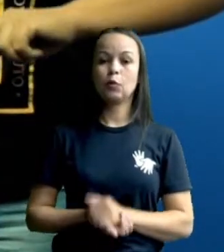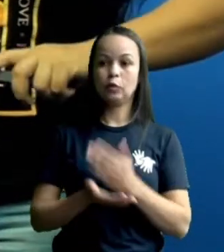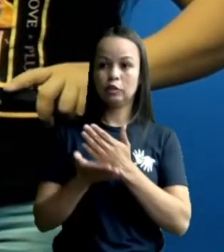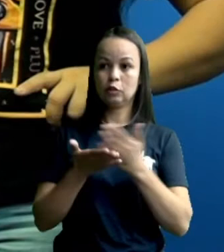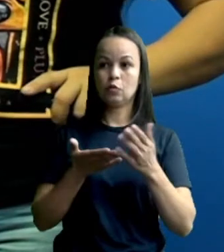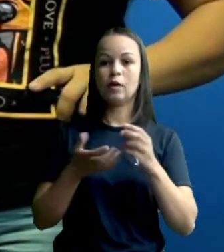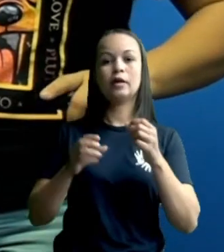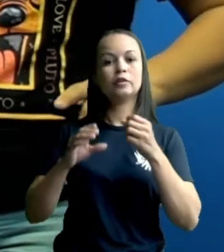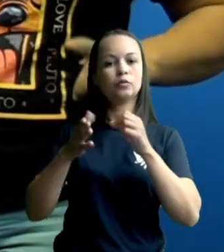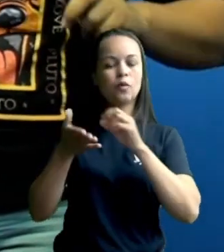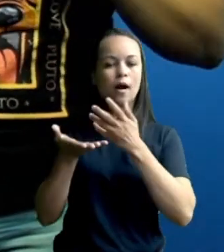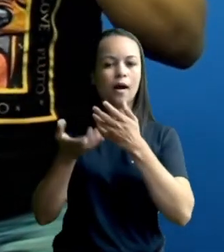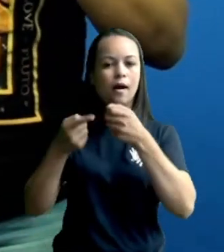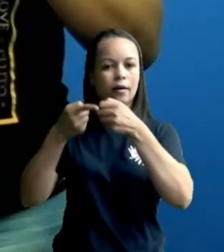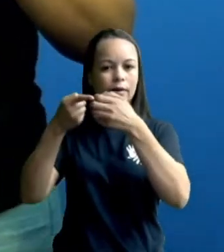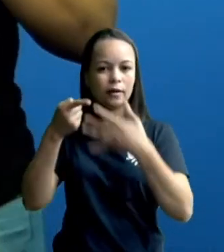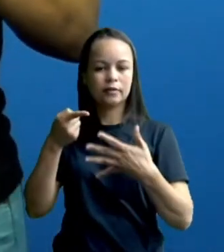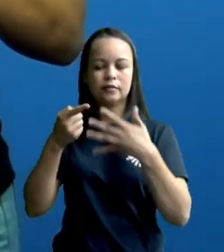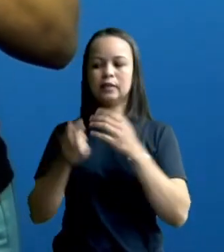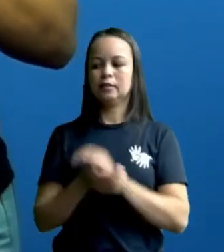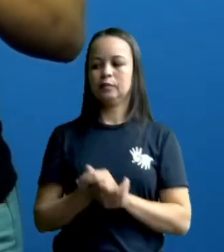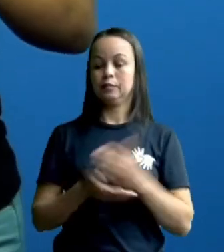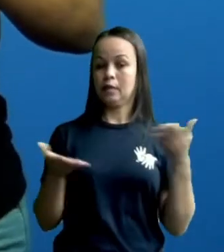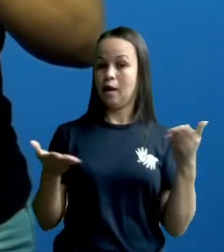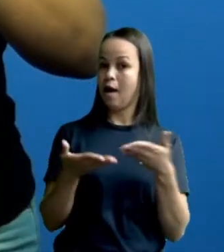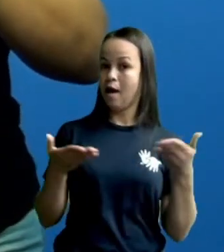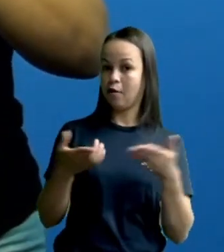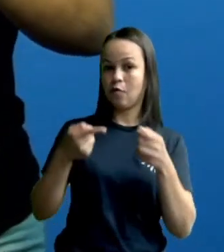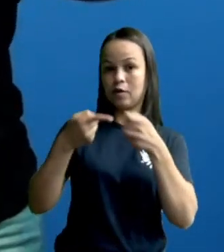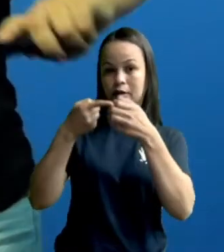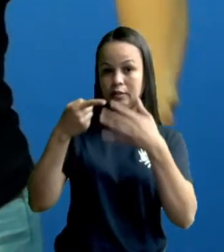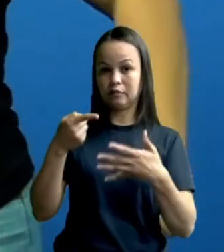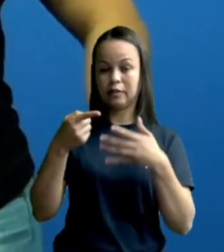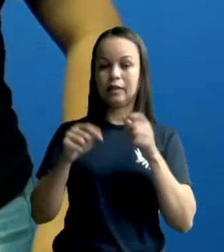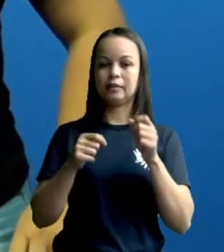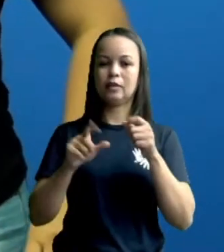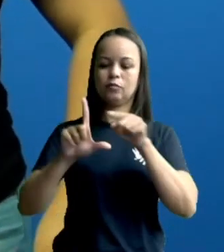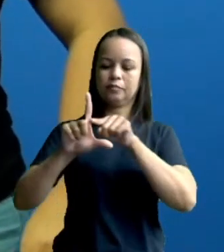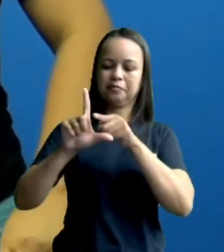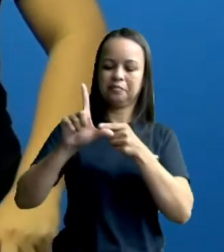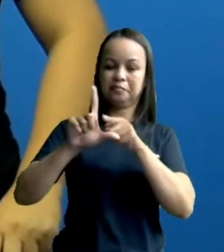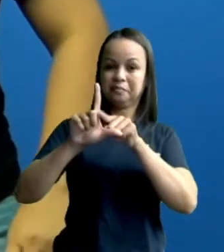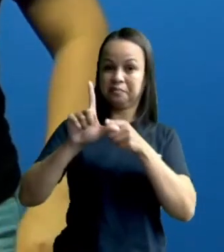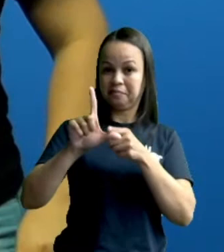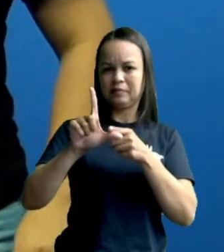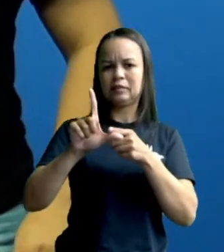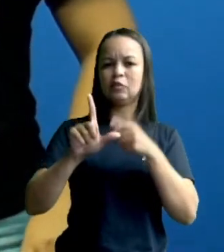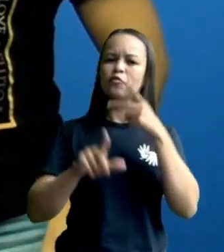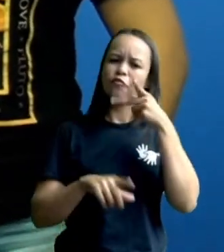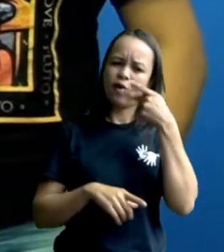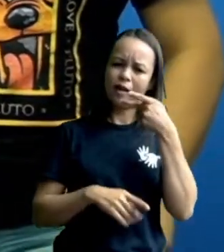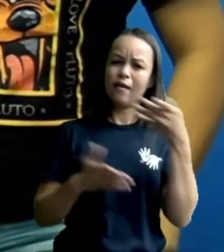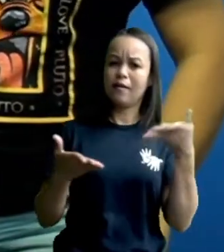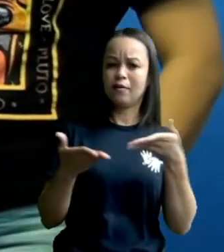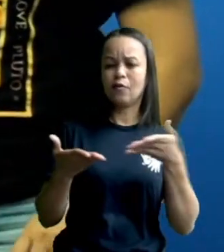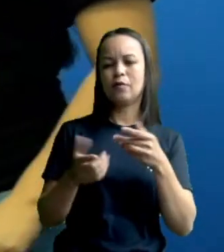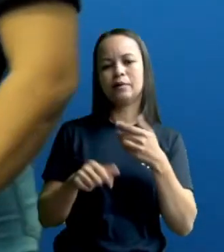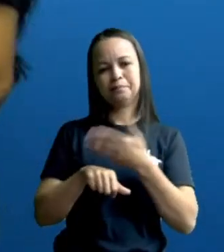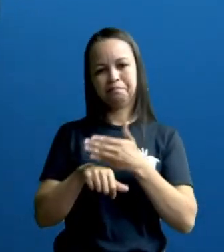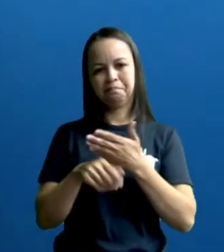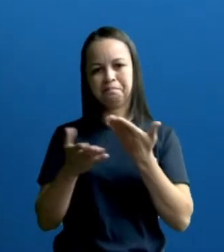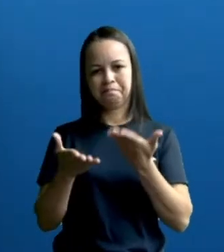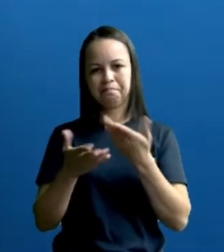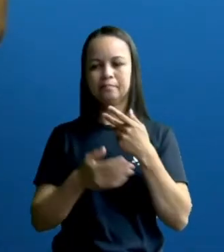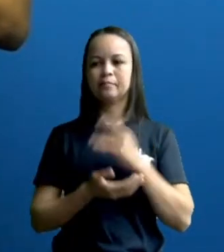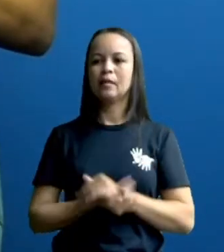Continuando classificação. Agora a classificação é dos ângulos, ó, que eu acabei de falar, praticamente,